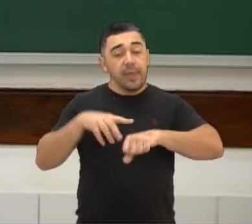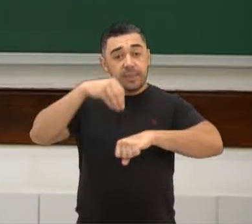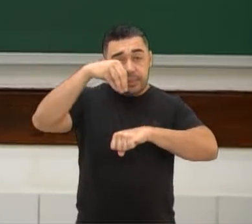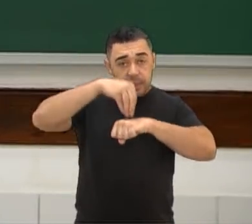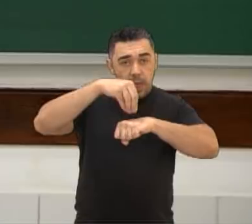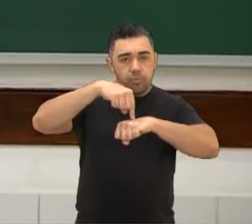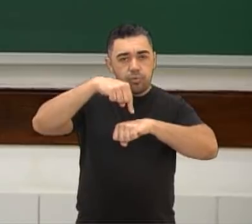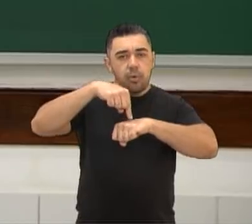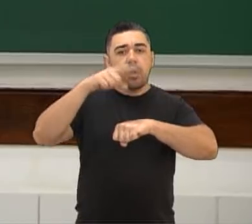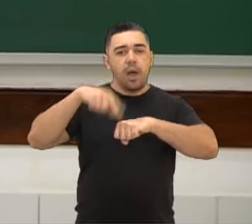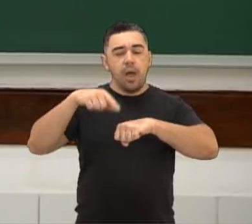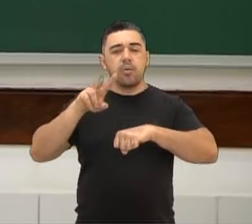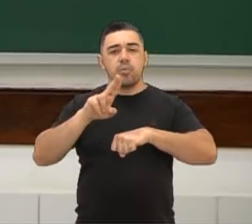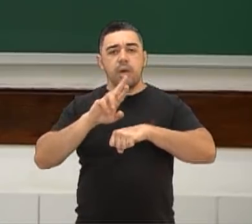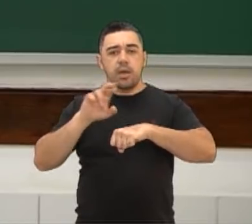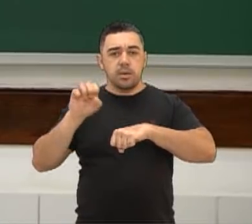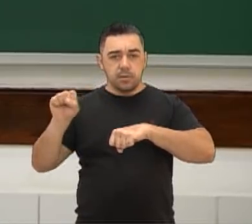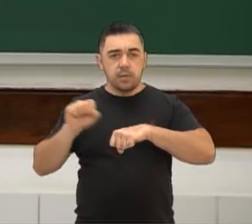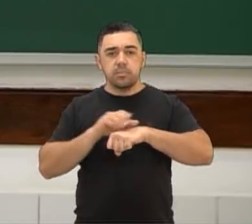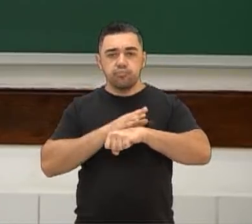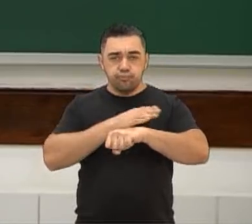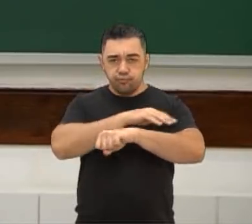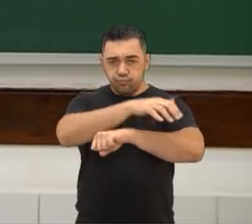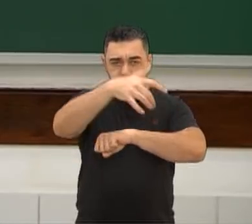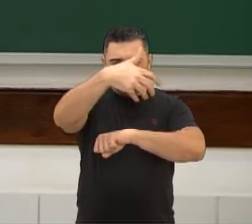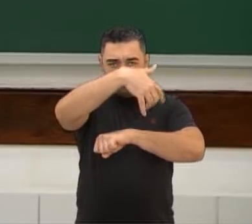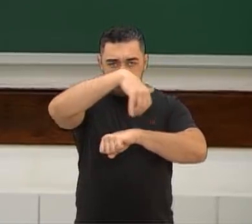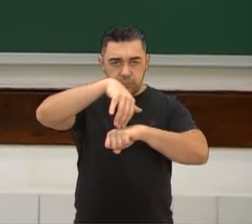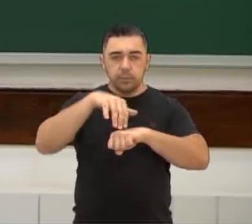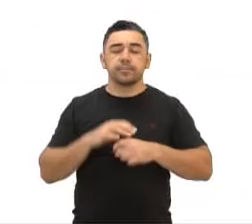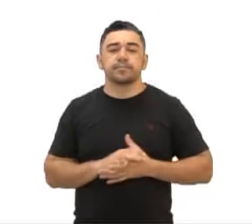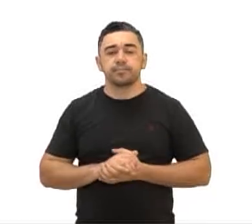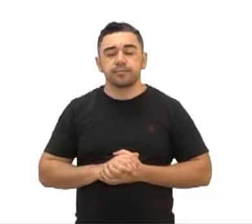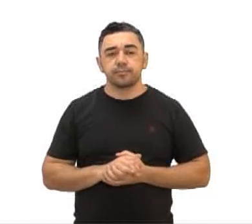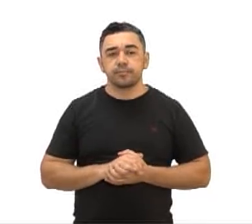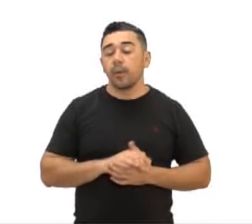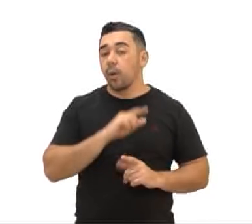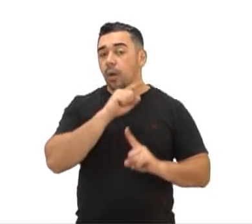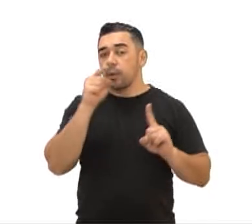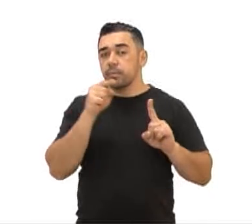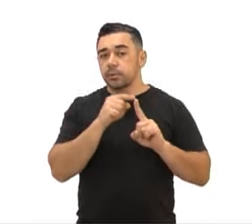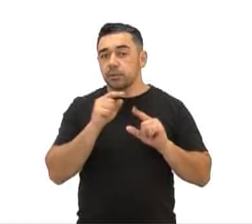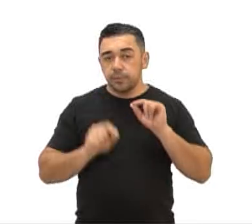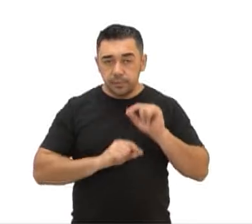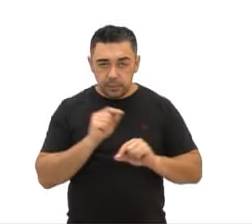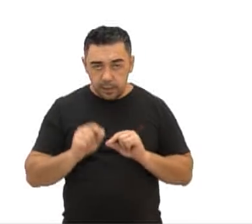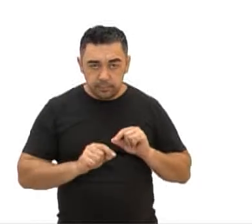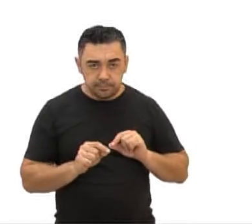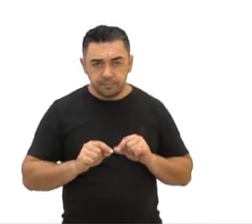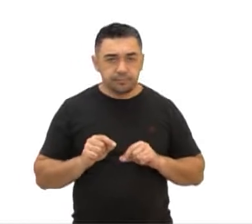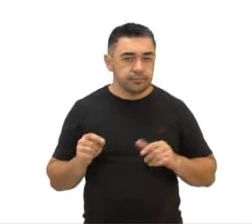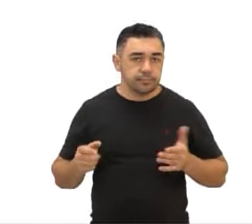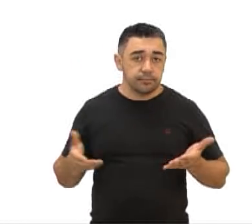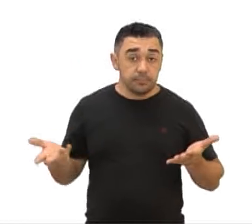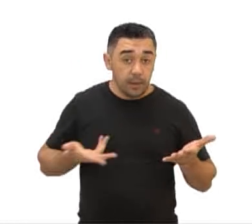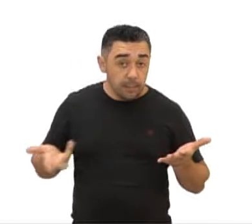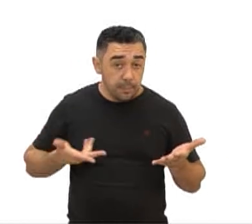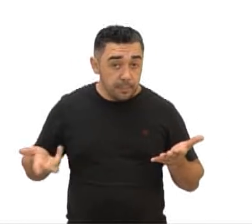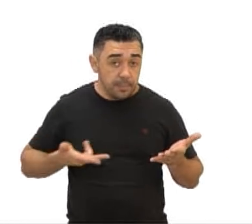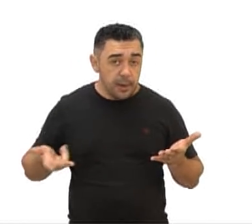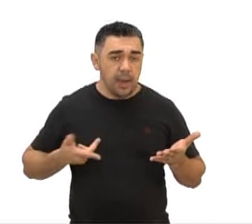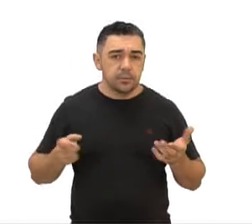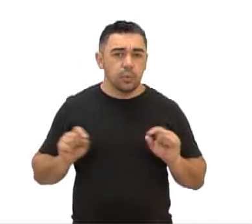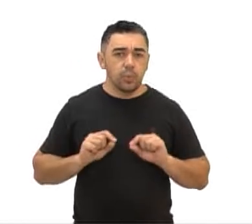tinha a presença da União Soviética vindo sobre o Japão. Com o objetivo, então, de apressar a